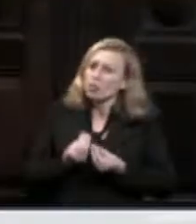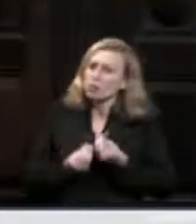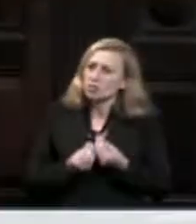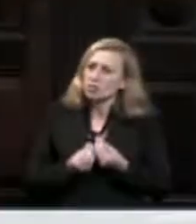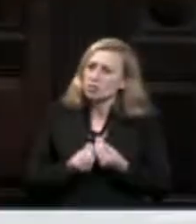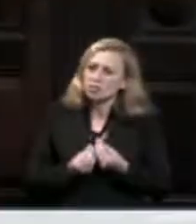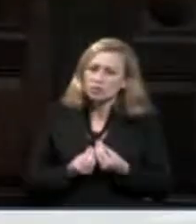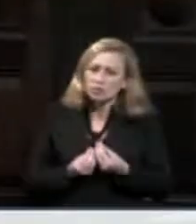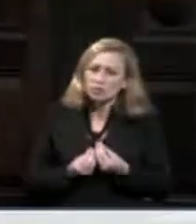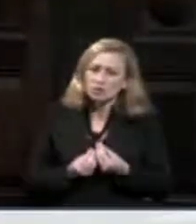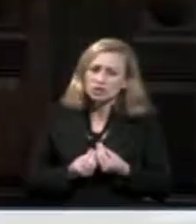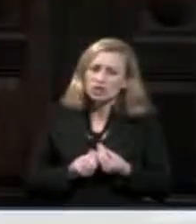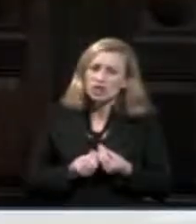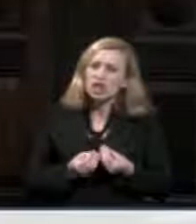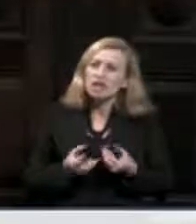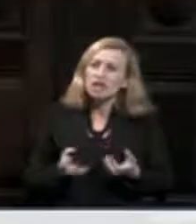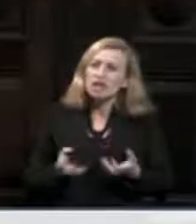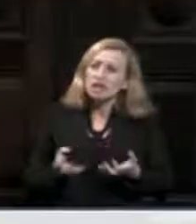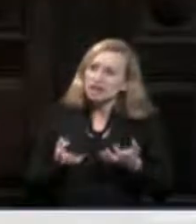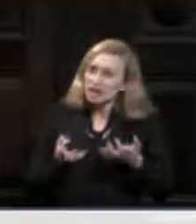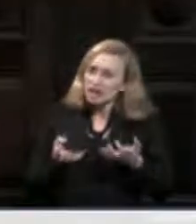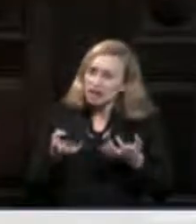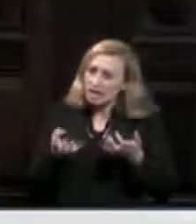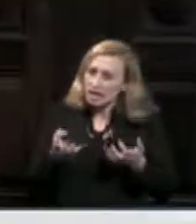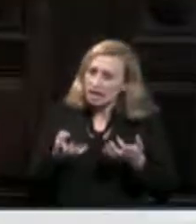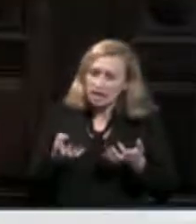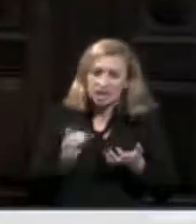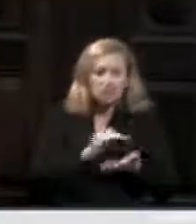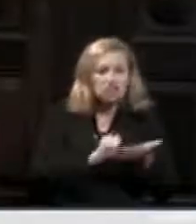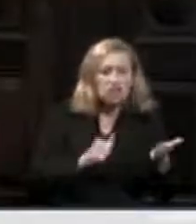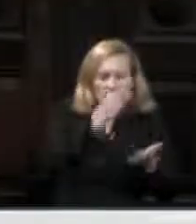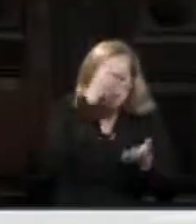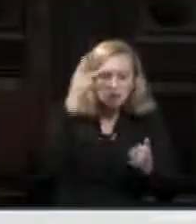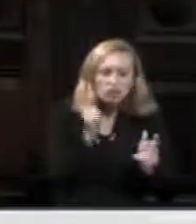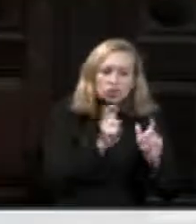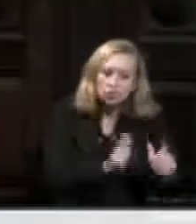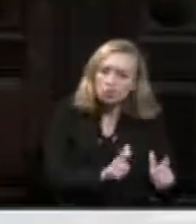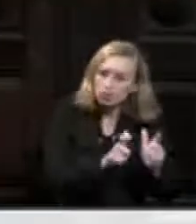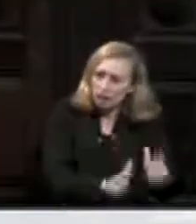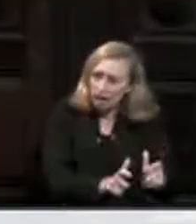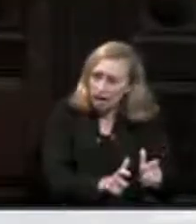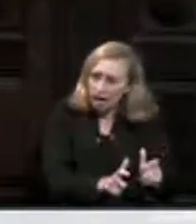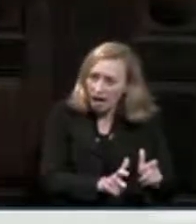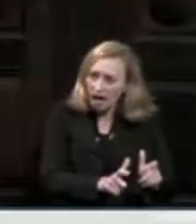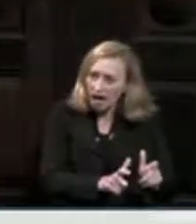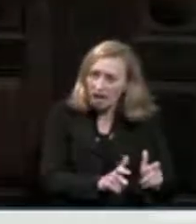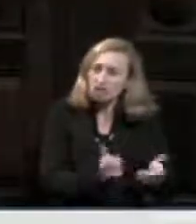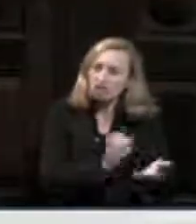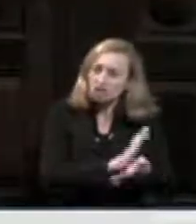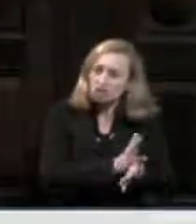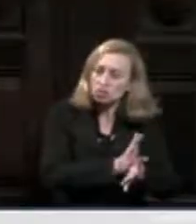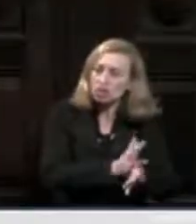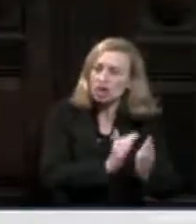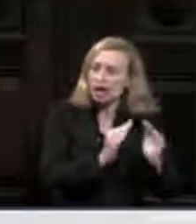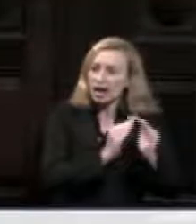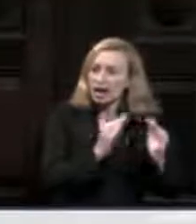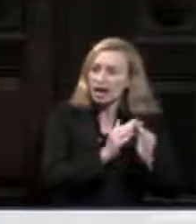embargar aquela obra, que hoje não é motivo de embargo, que está legal, porque ficou fora do